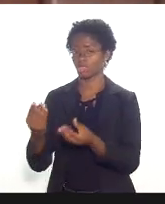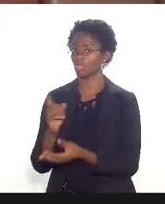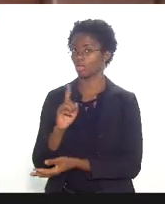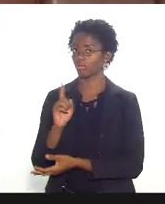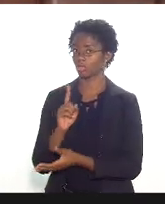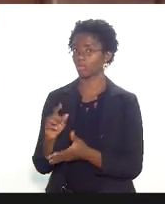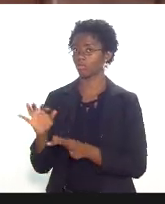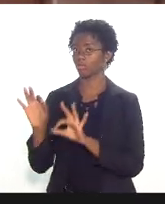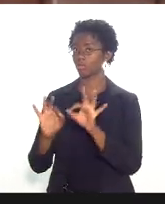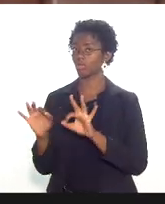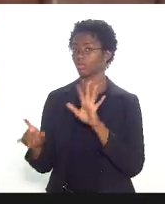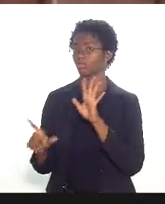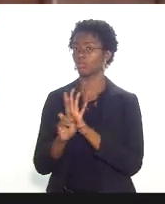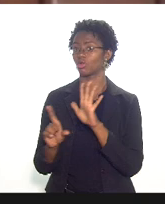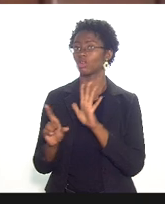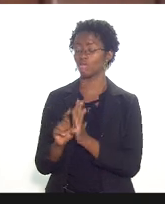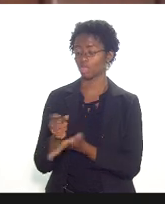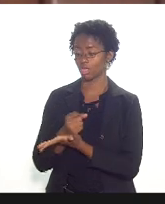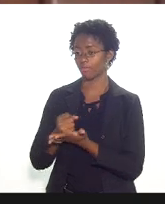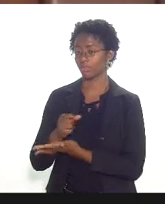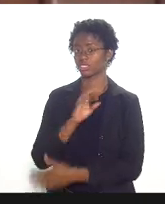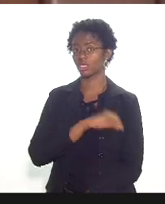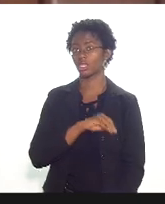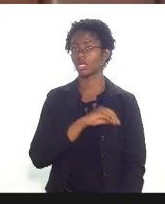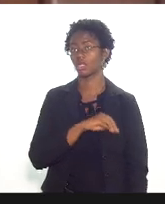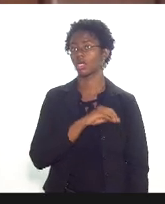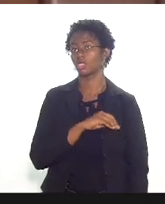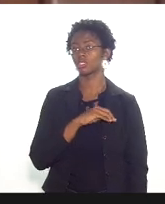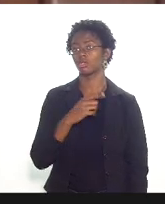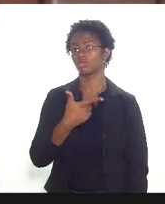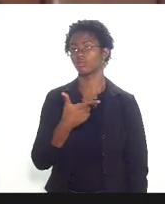piso salarial para o ano de 2021 da Alerj.